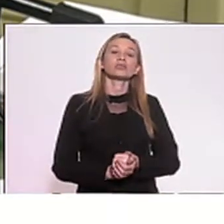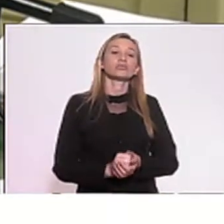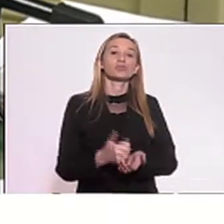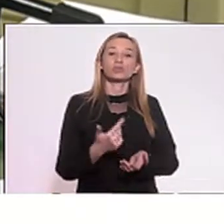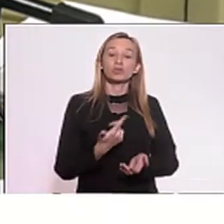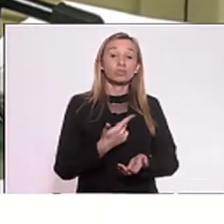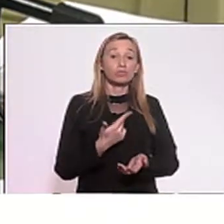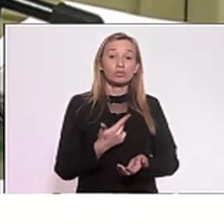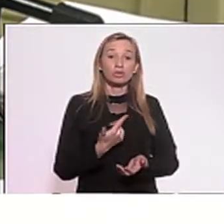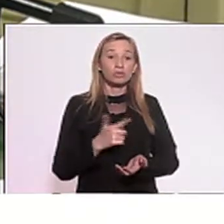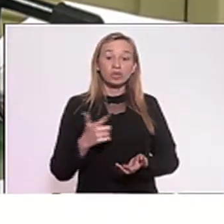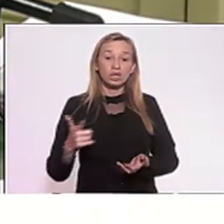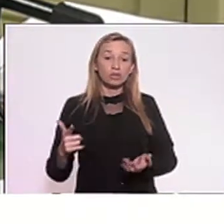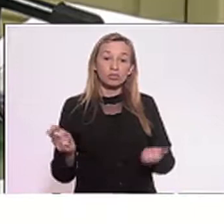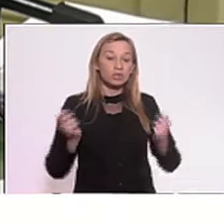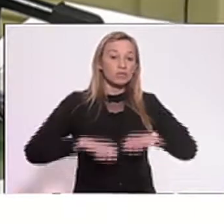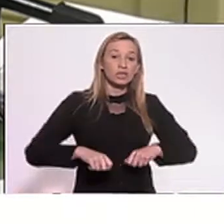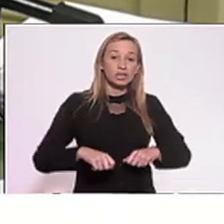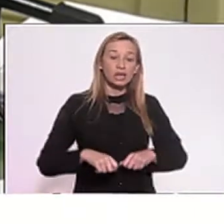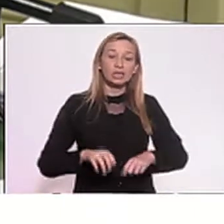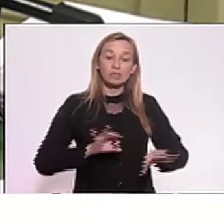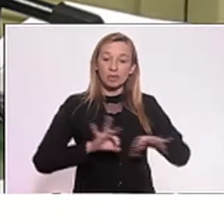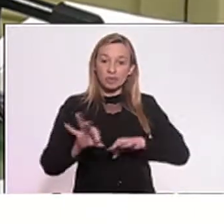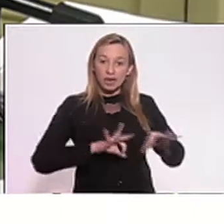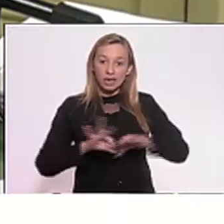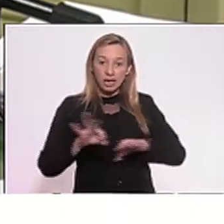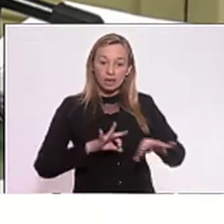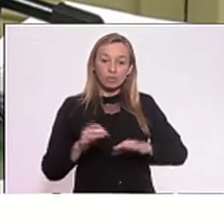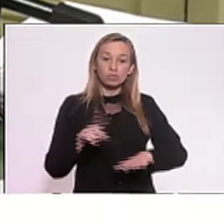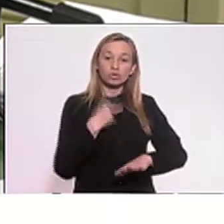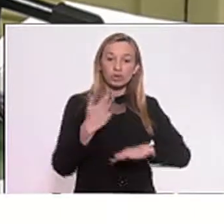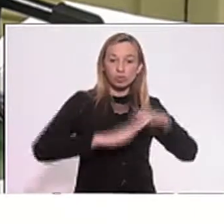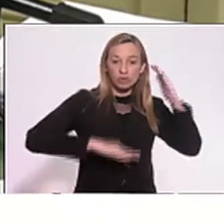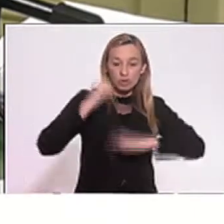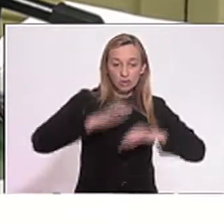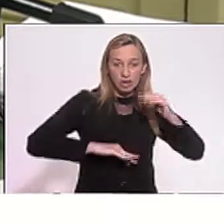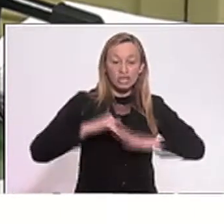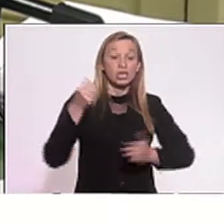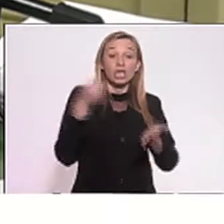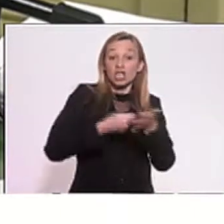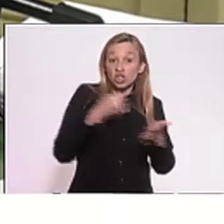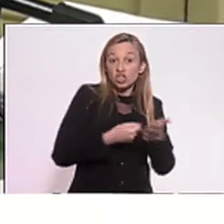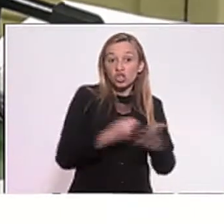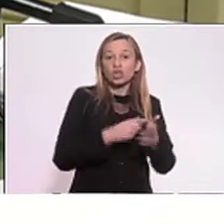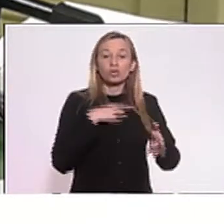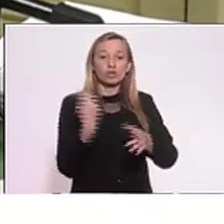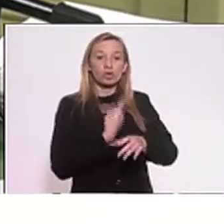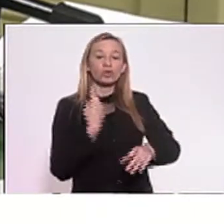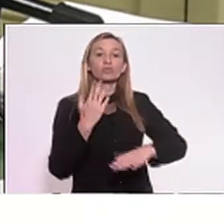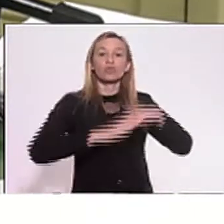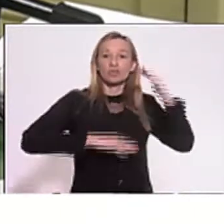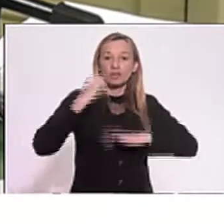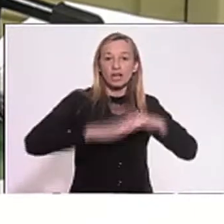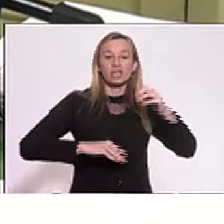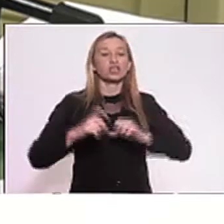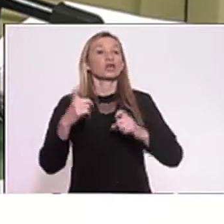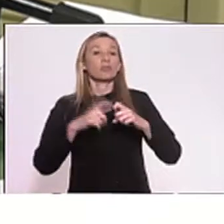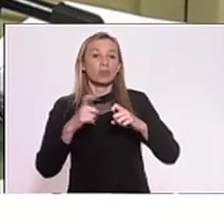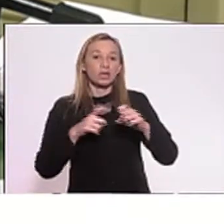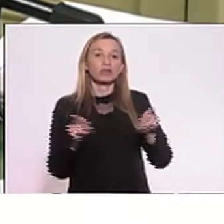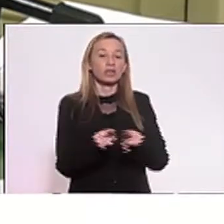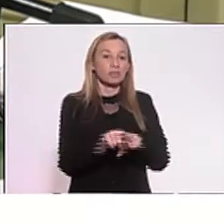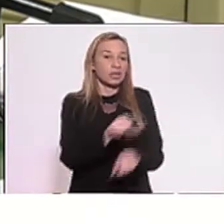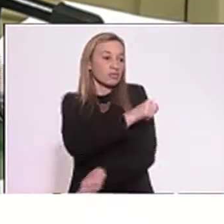profissionais compatíveis com as necessidades sanitárias do nosso Estado. Exigir que os profissionais médicos e de enfermagem